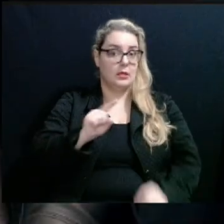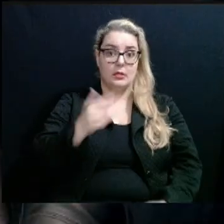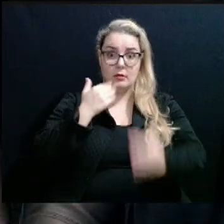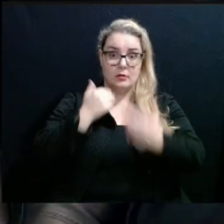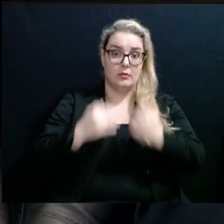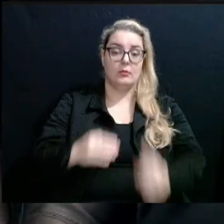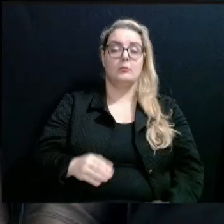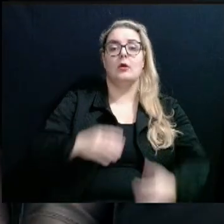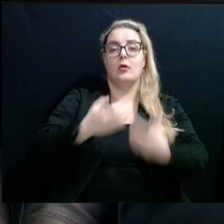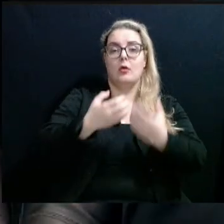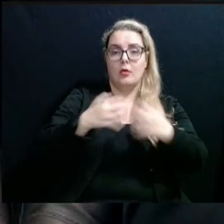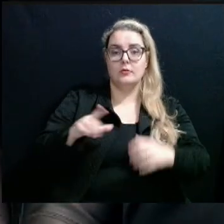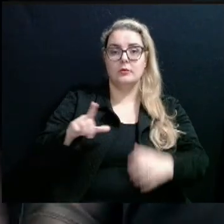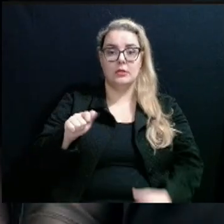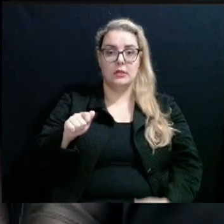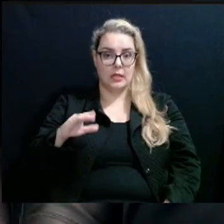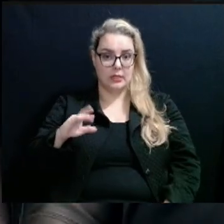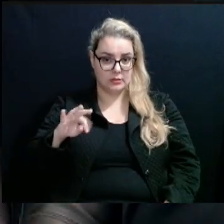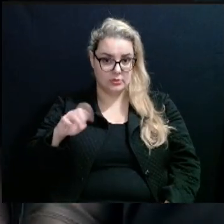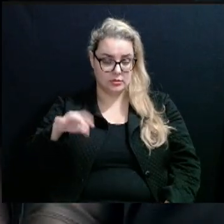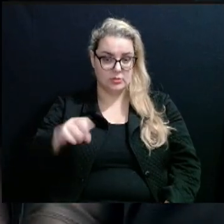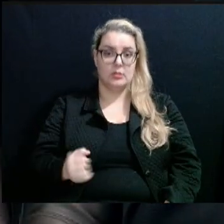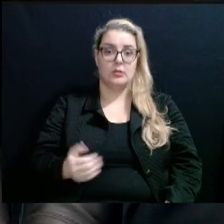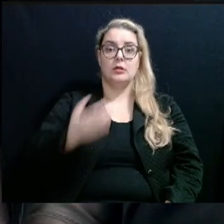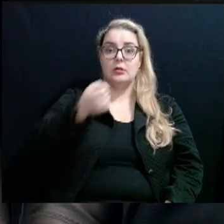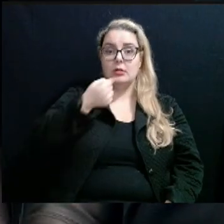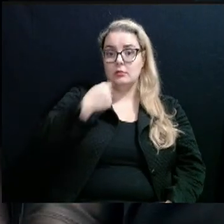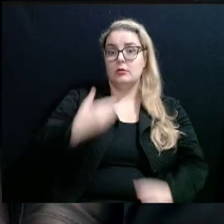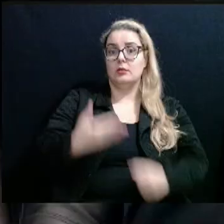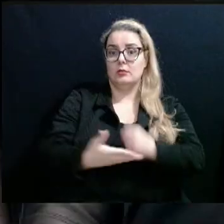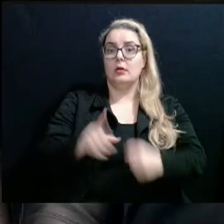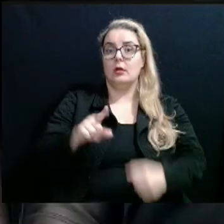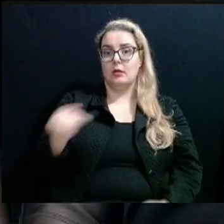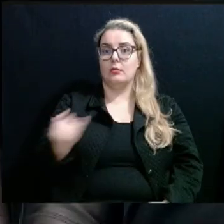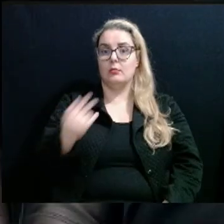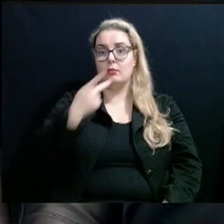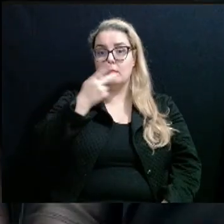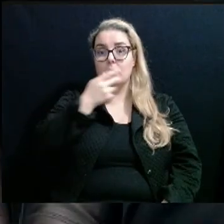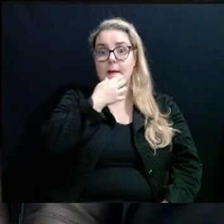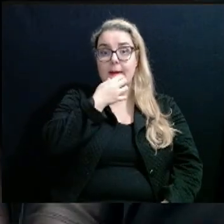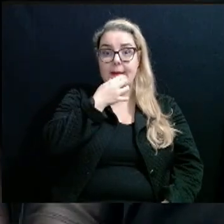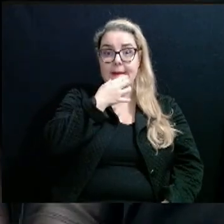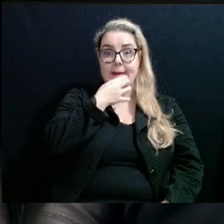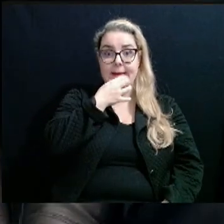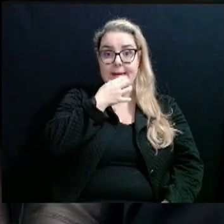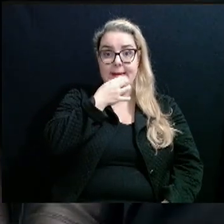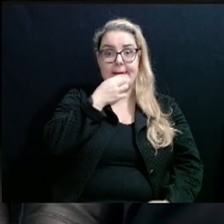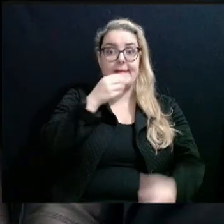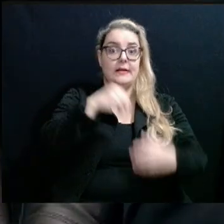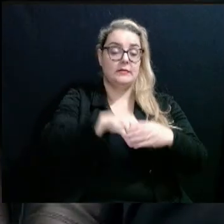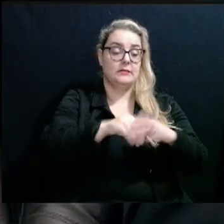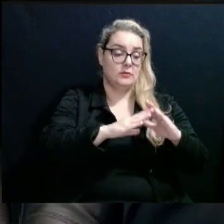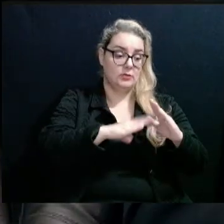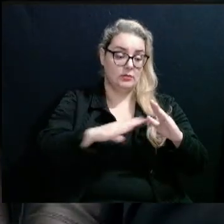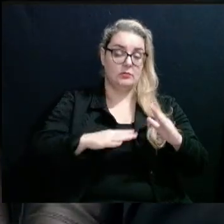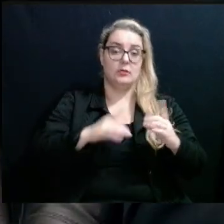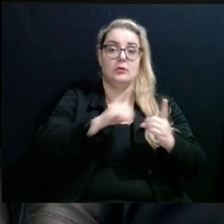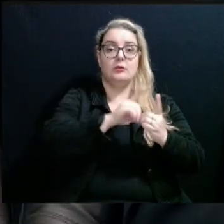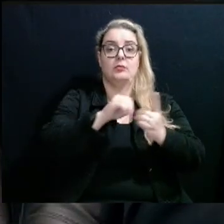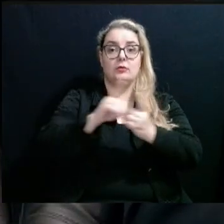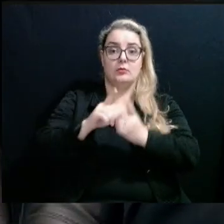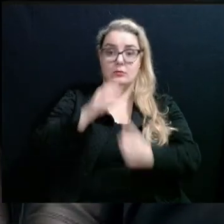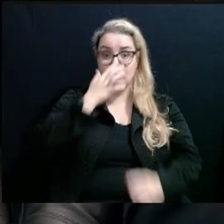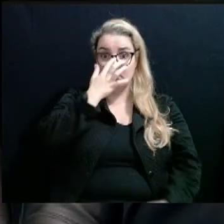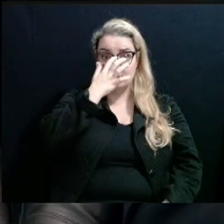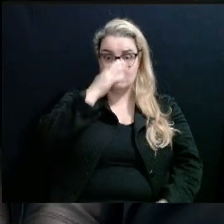suplementa de forma muito básica. Eu acho que vale a pena mencionar uma coisa. Dentro da clínica, eu atendo muitos vegetarianos, mas eu